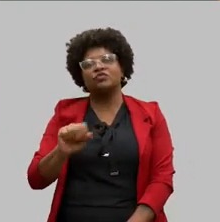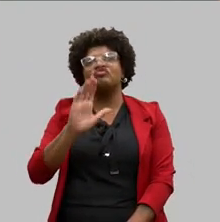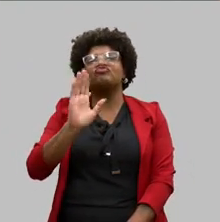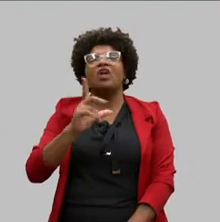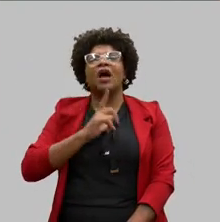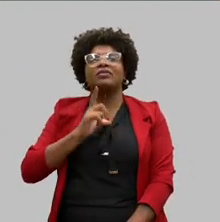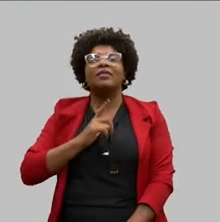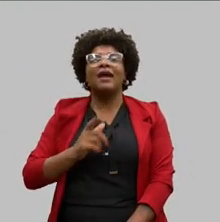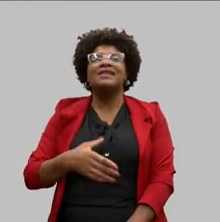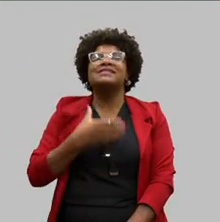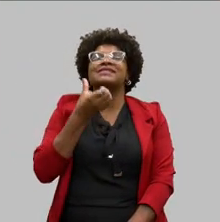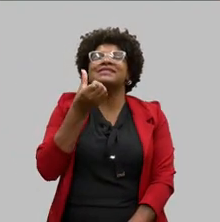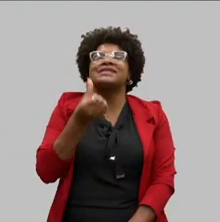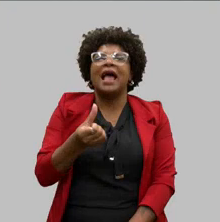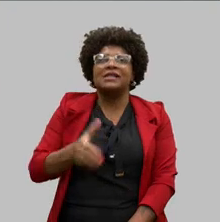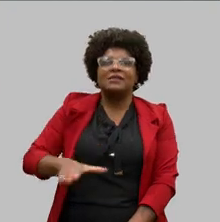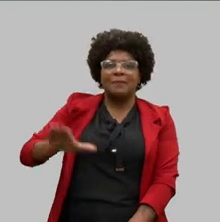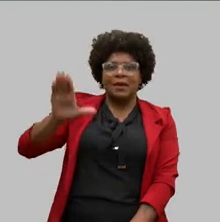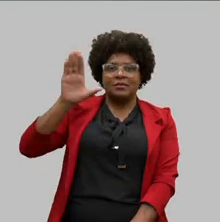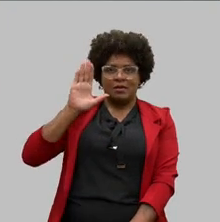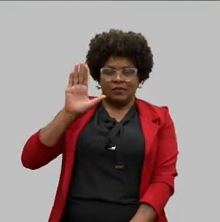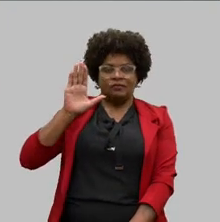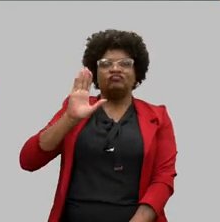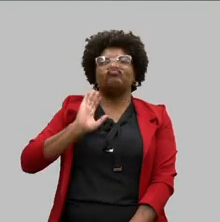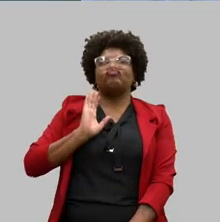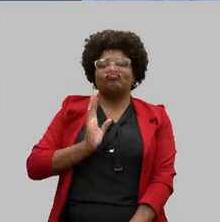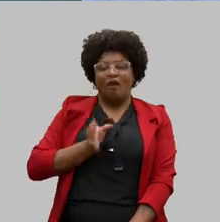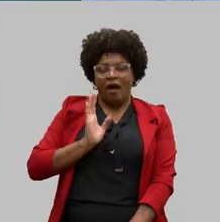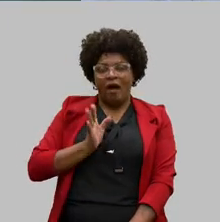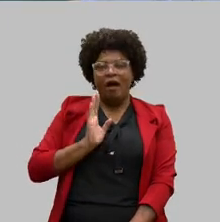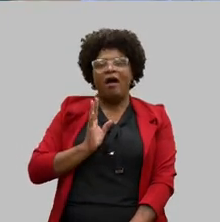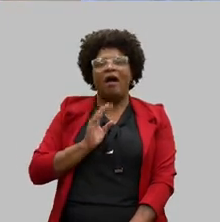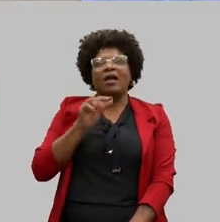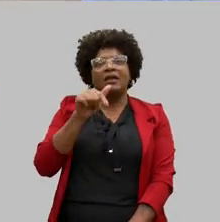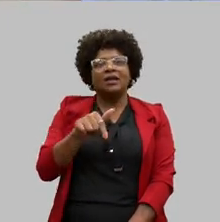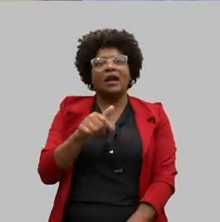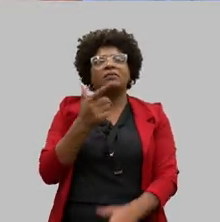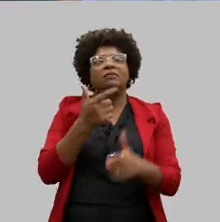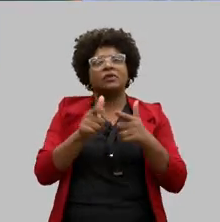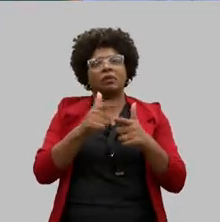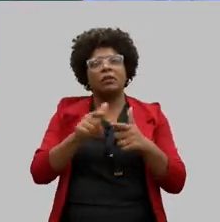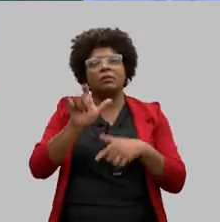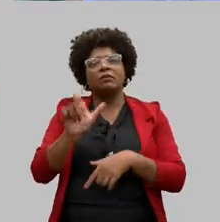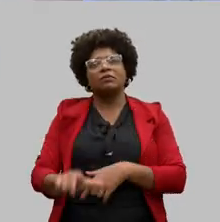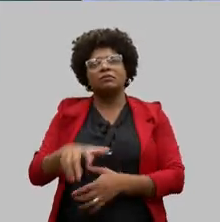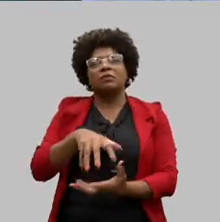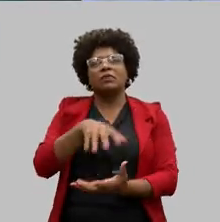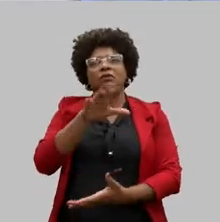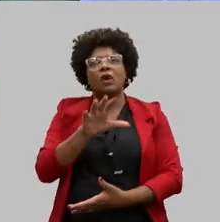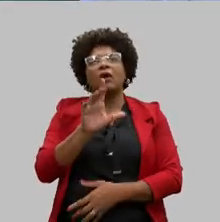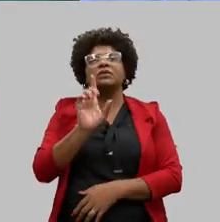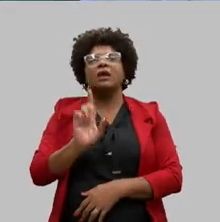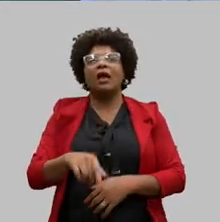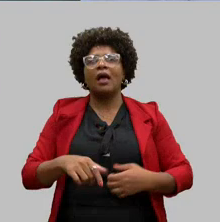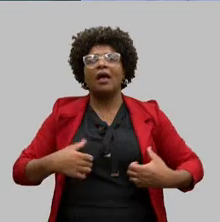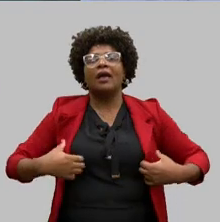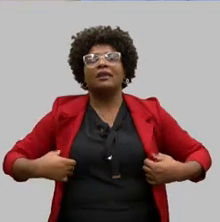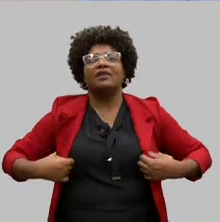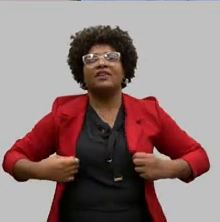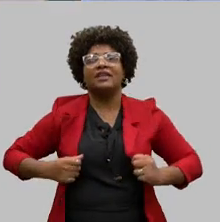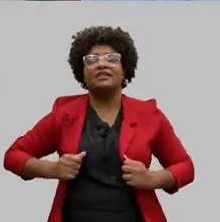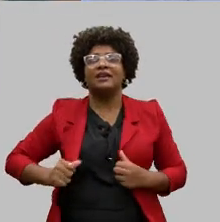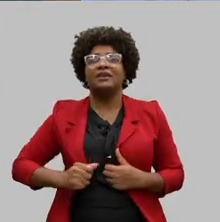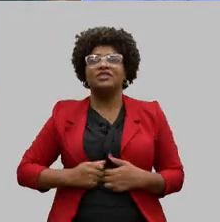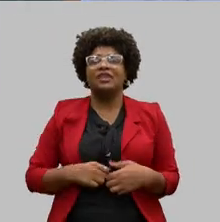Idoso é sempre ade dentro desse conceito e a gente precisa seguir e nessa